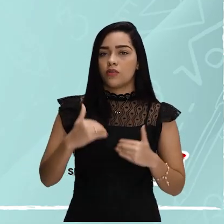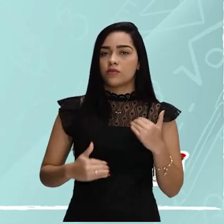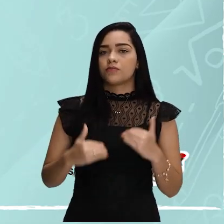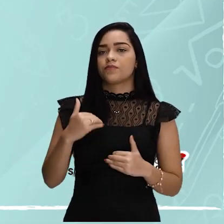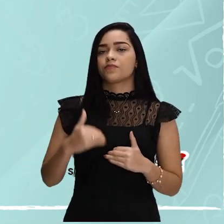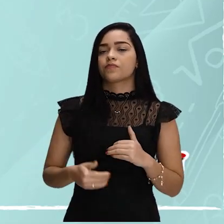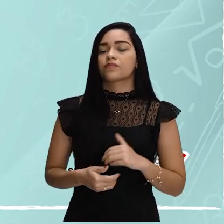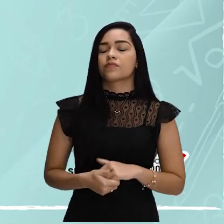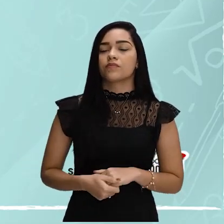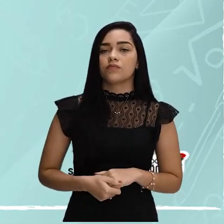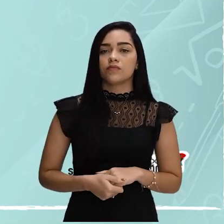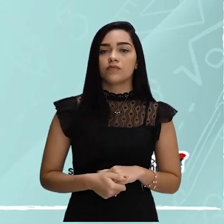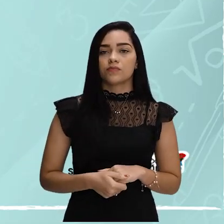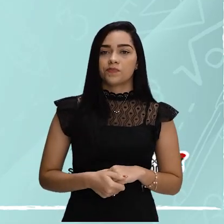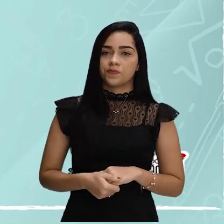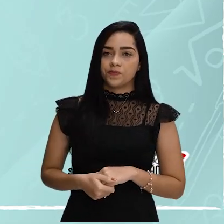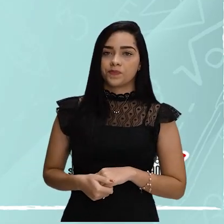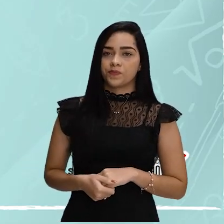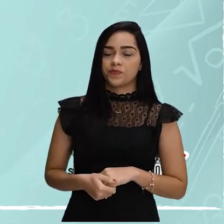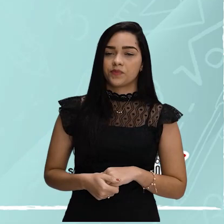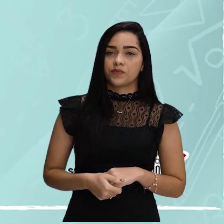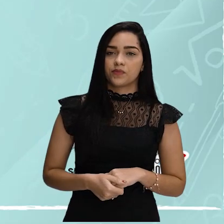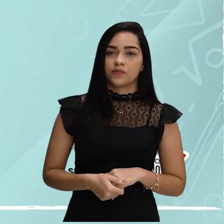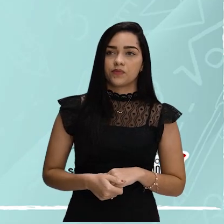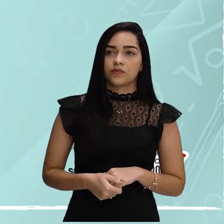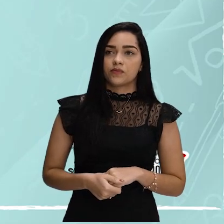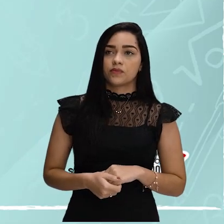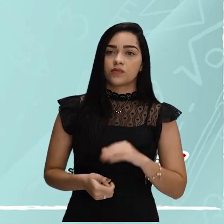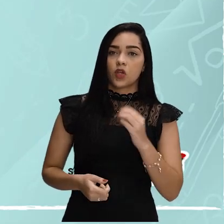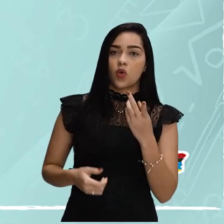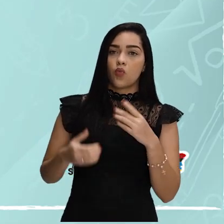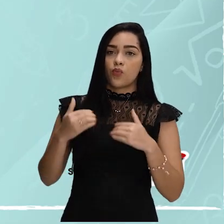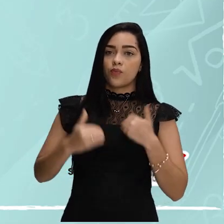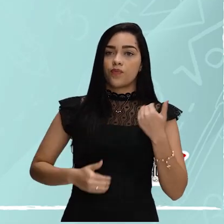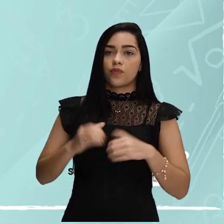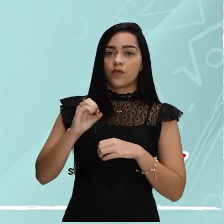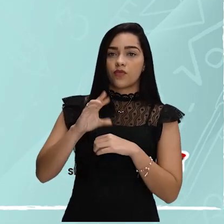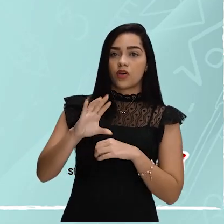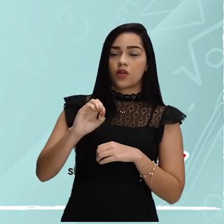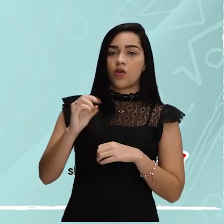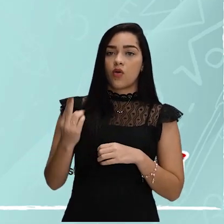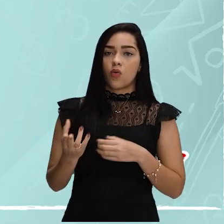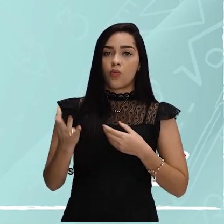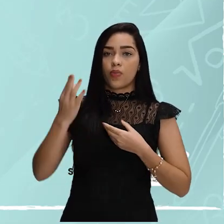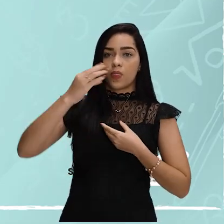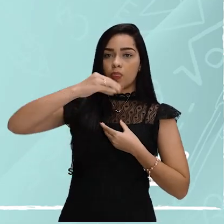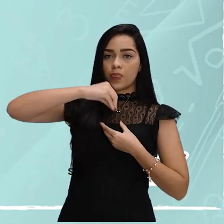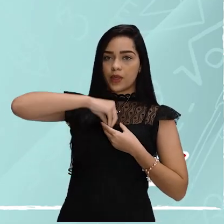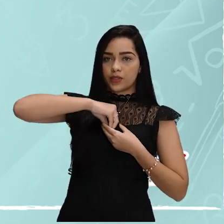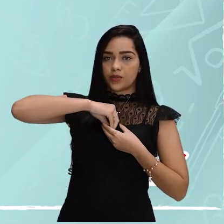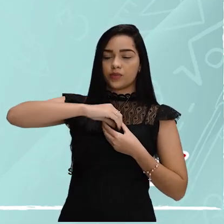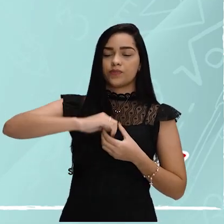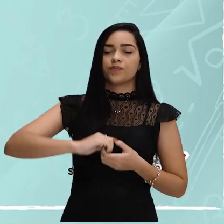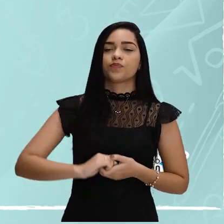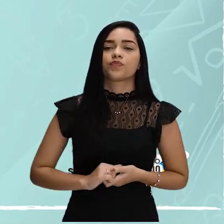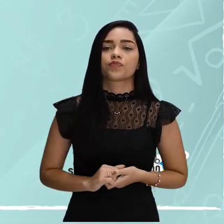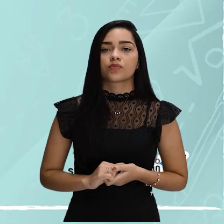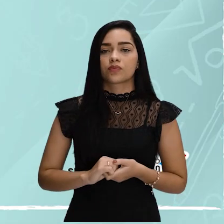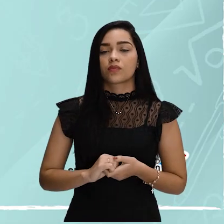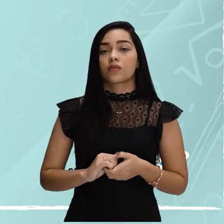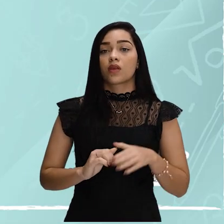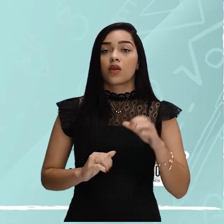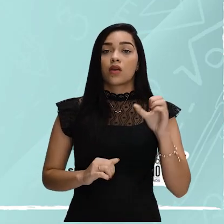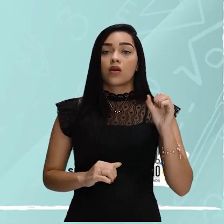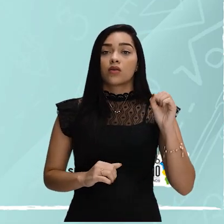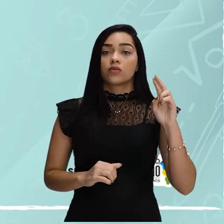vão ser lançadas para fora do corpo. Ou para fora do corpo, ou para cavidades internas do corpo. No caso